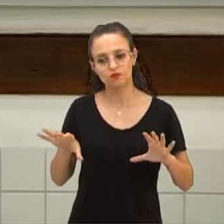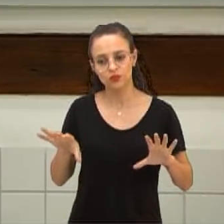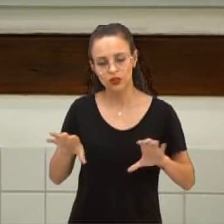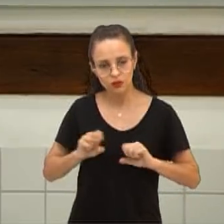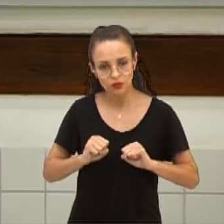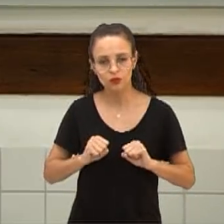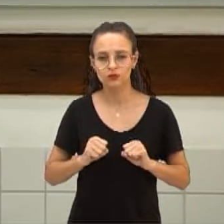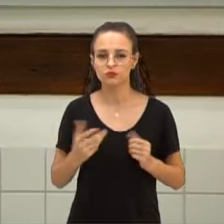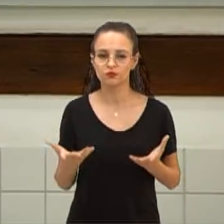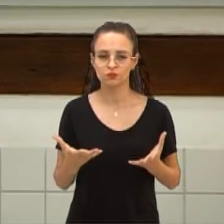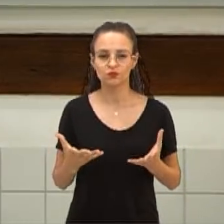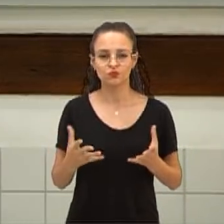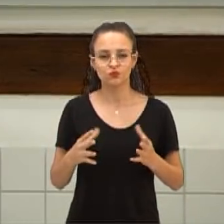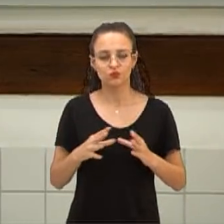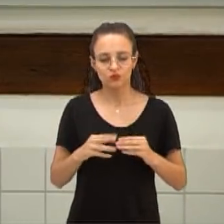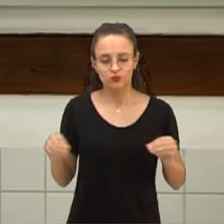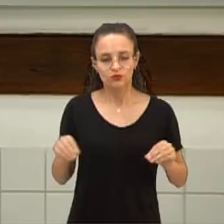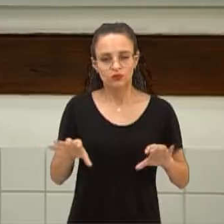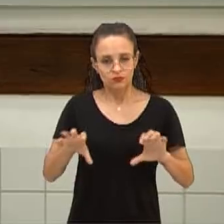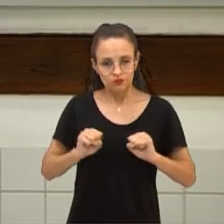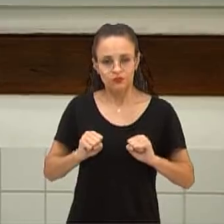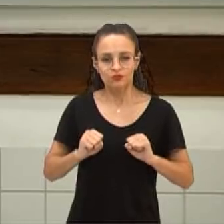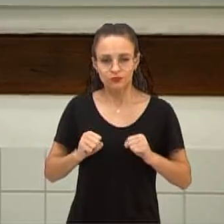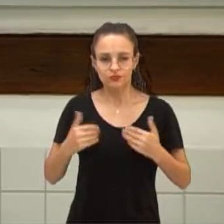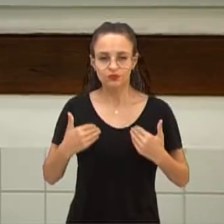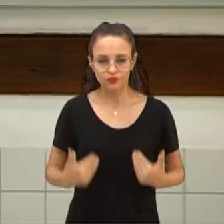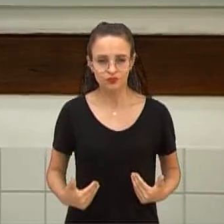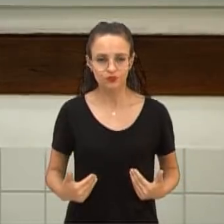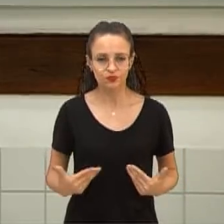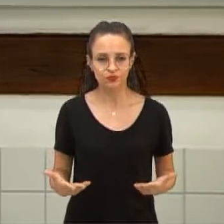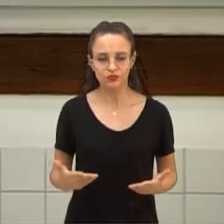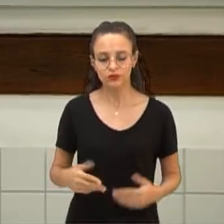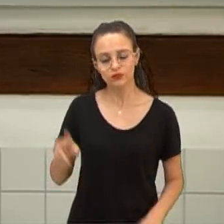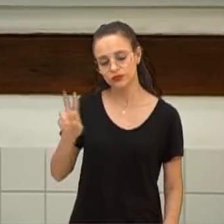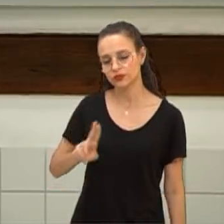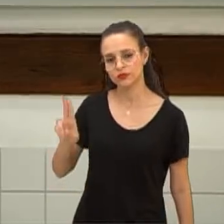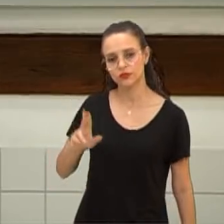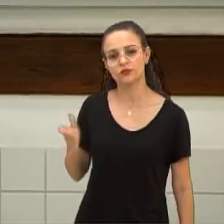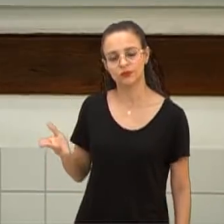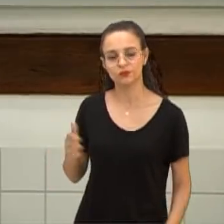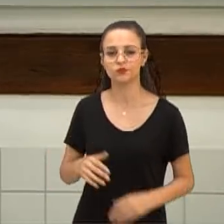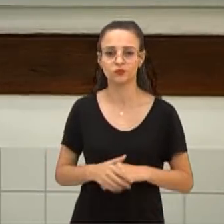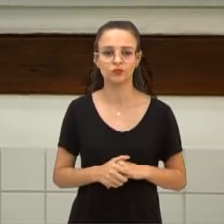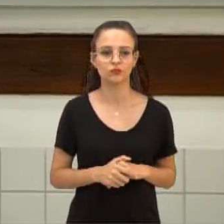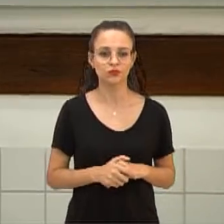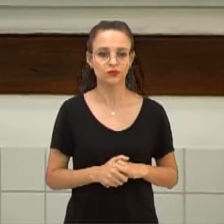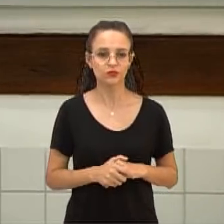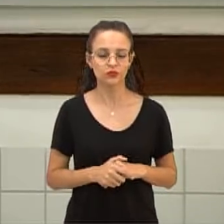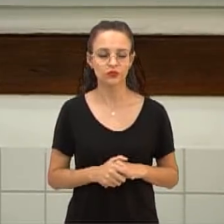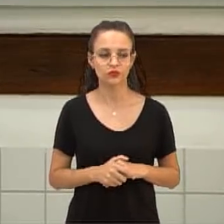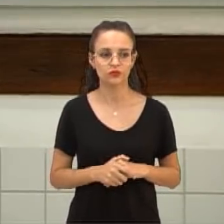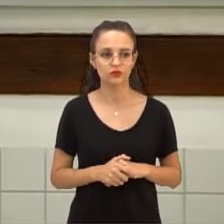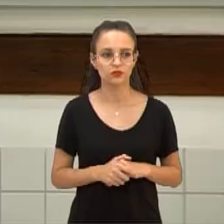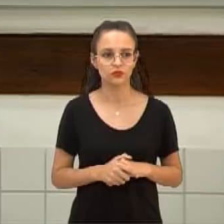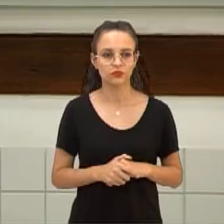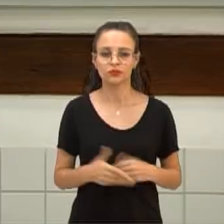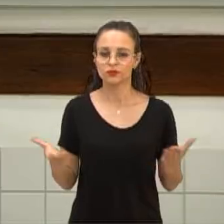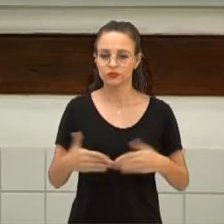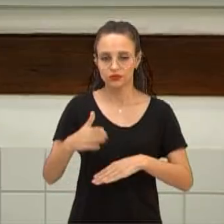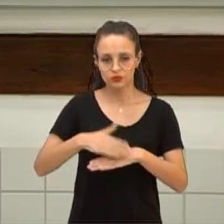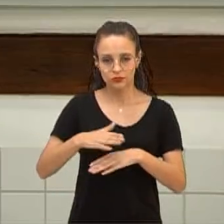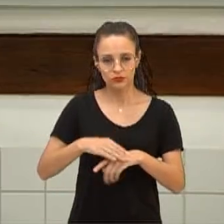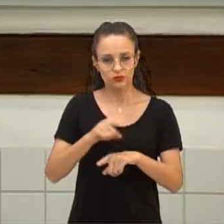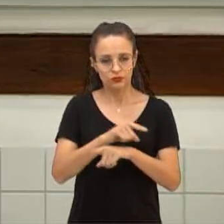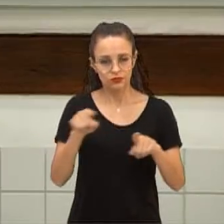ou atrofiar alguma parte do seu organismo que não esteja em uso frequente. Agora é com